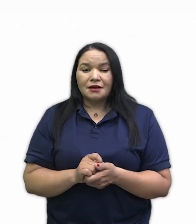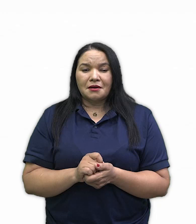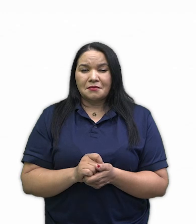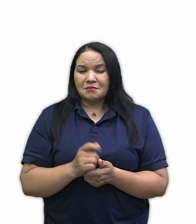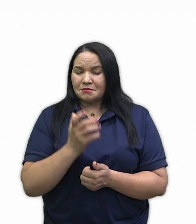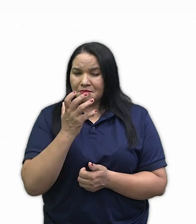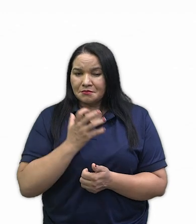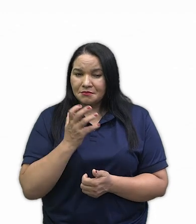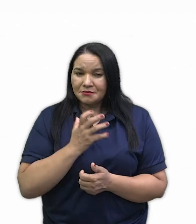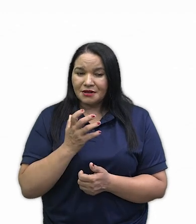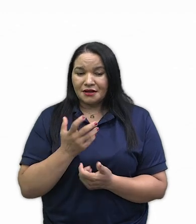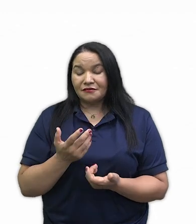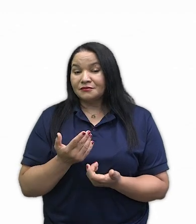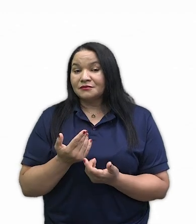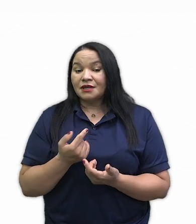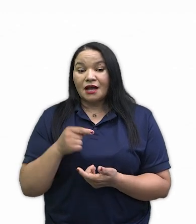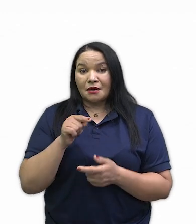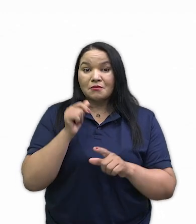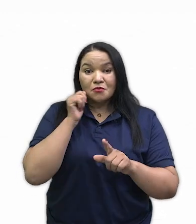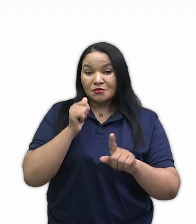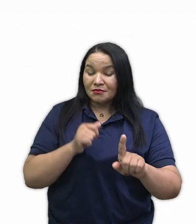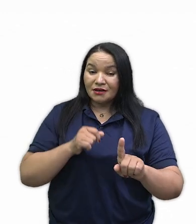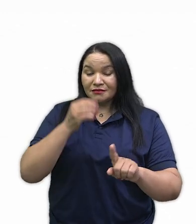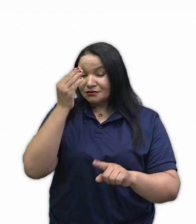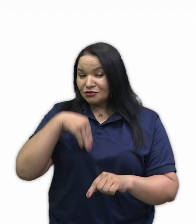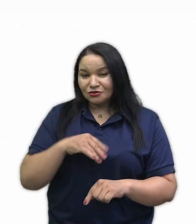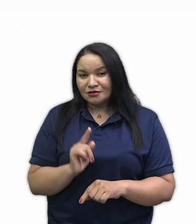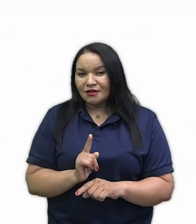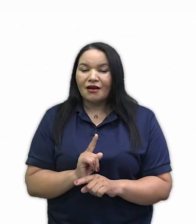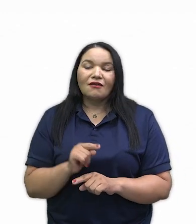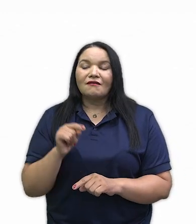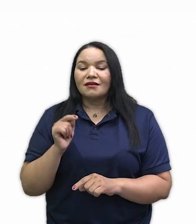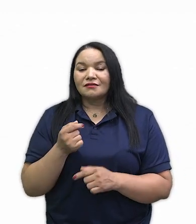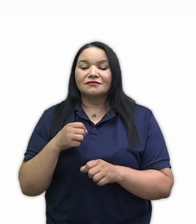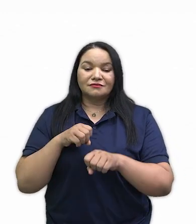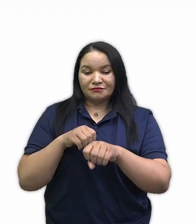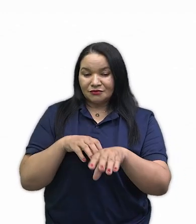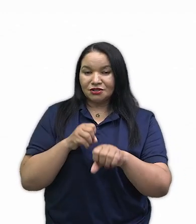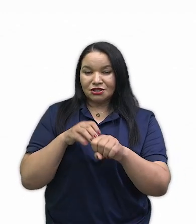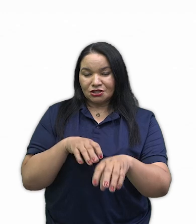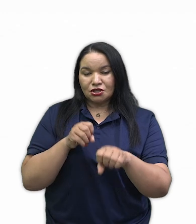sem desistir, aí ele resolve tentar ensinar para ela.